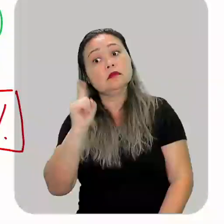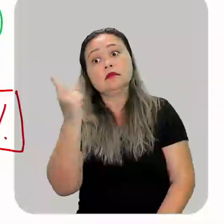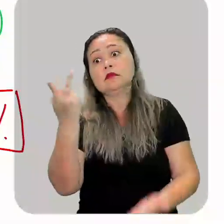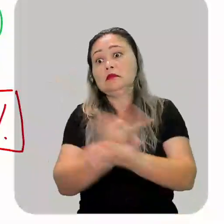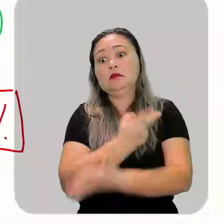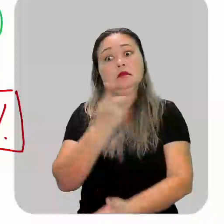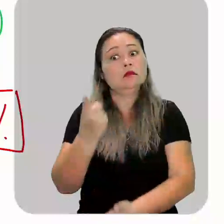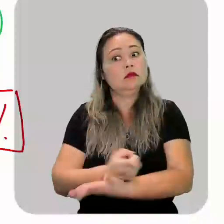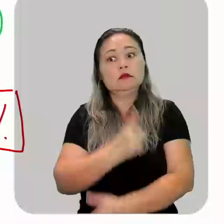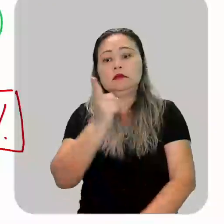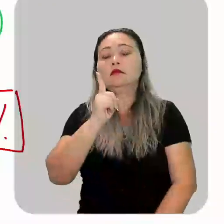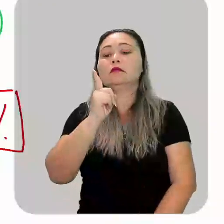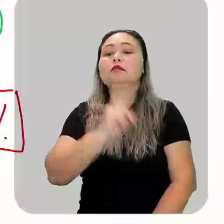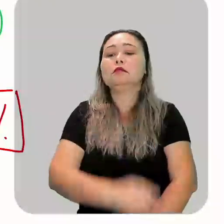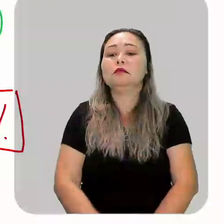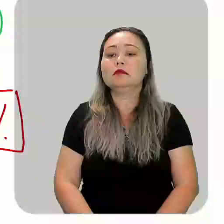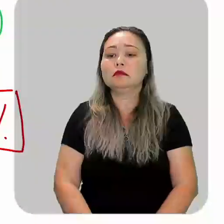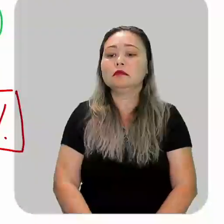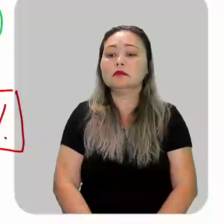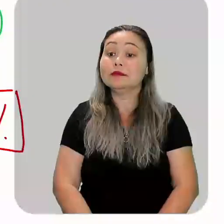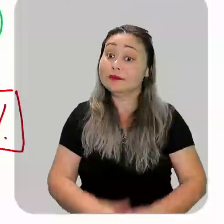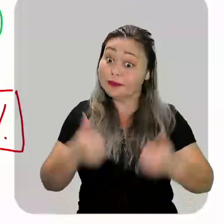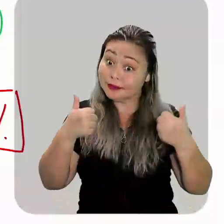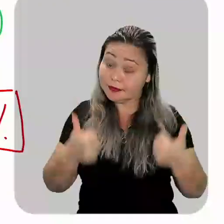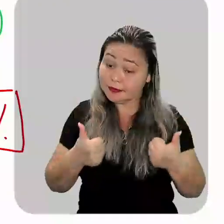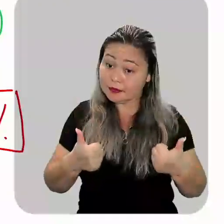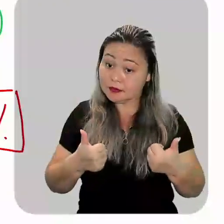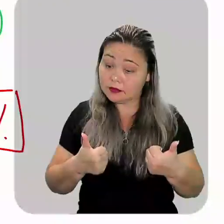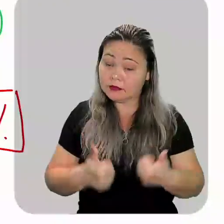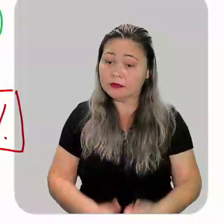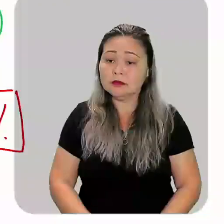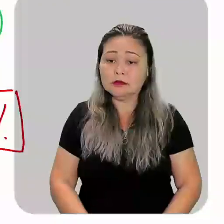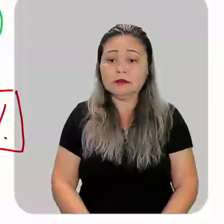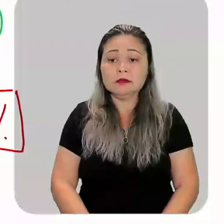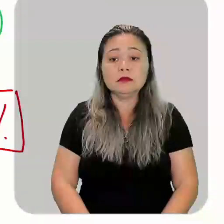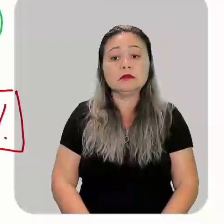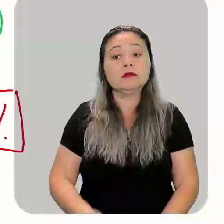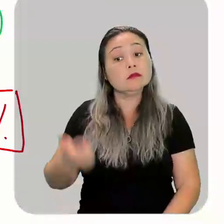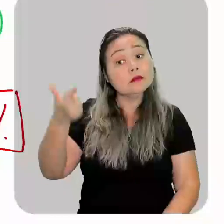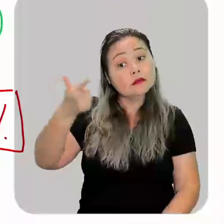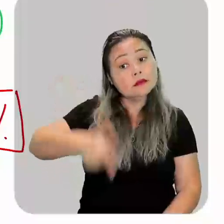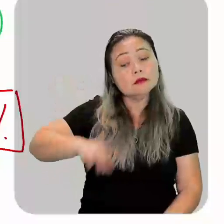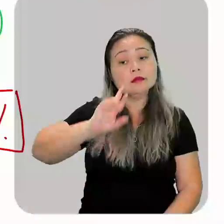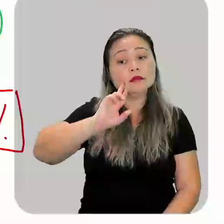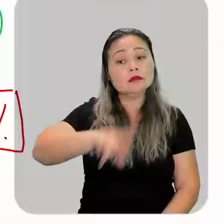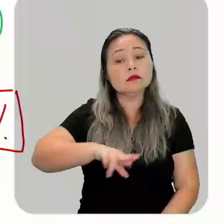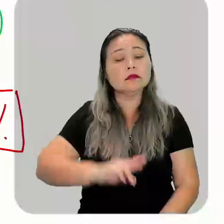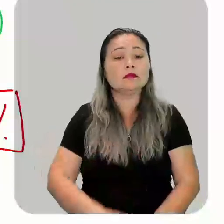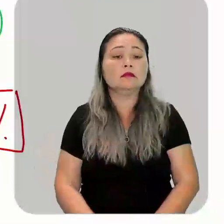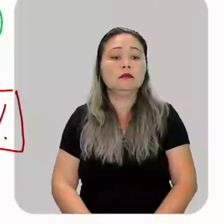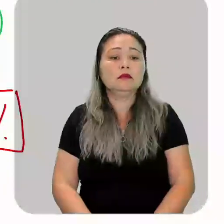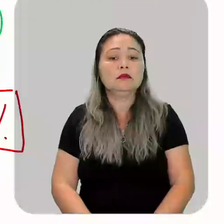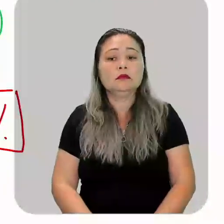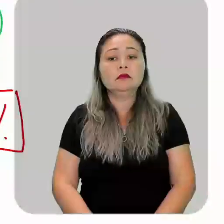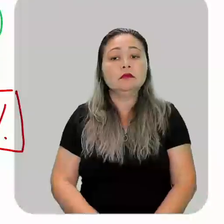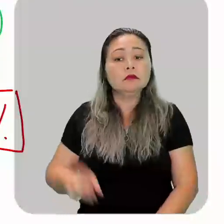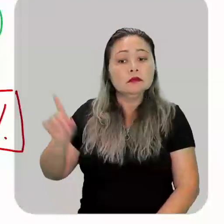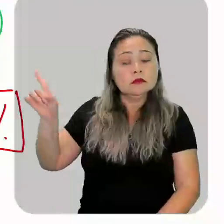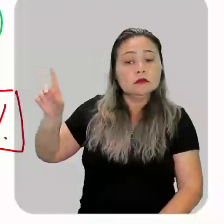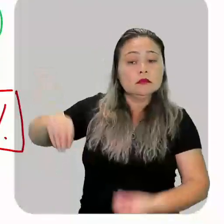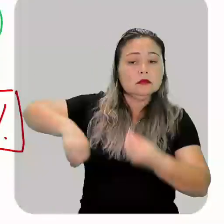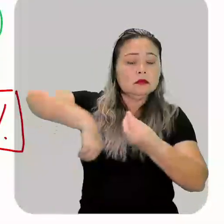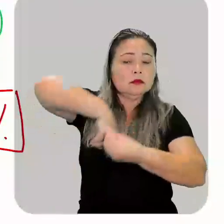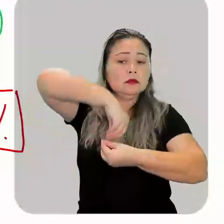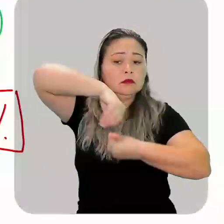errar, com certeza. Né? Então, mais uma resolvida. E aí? Essa